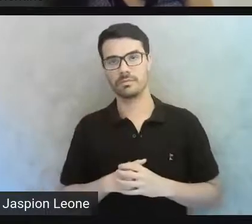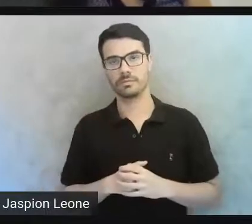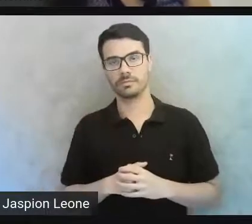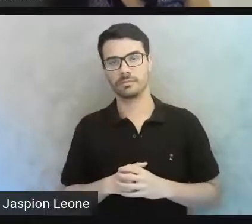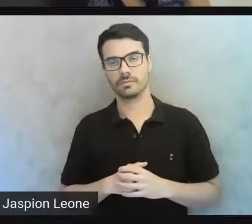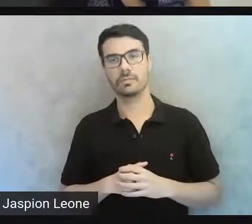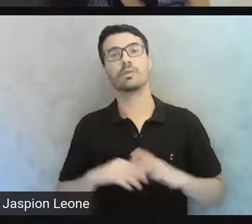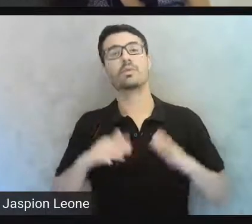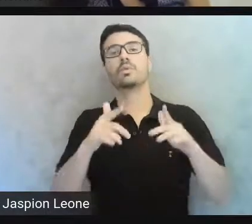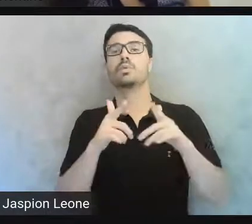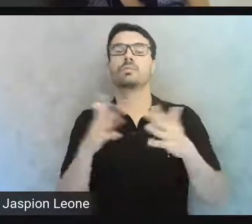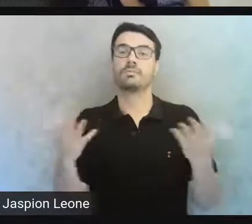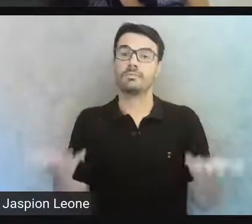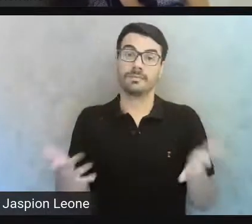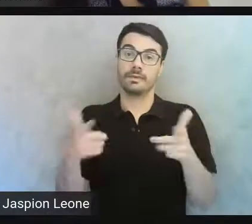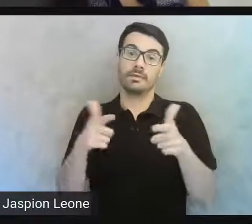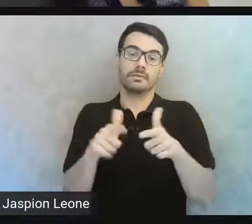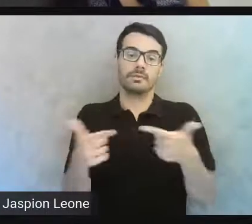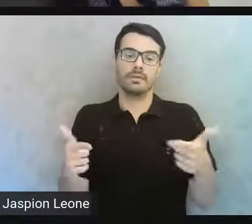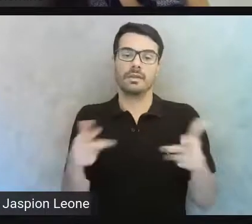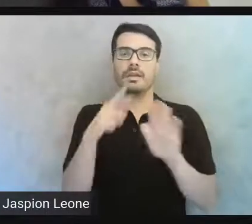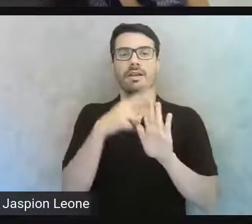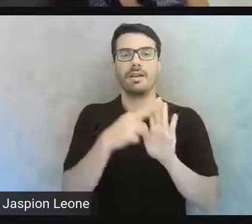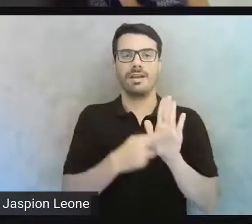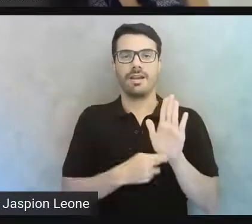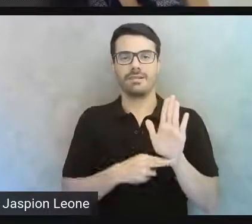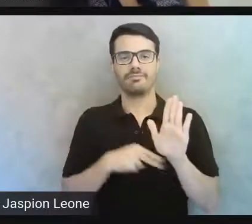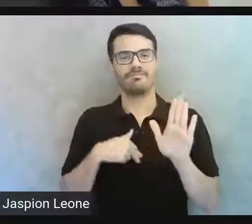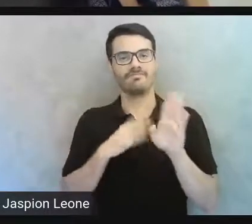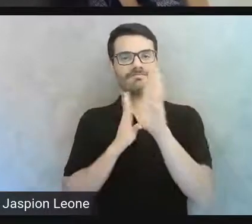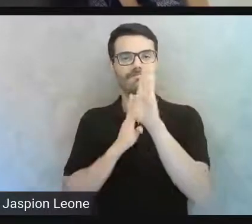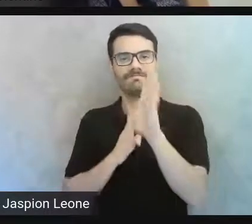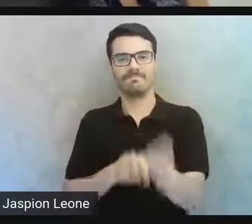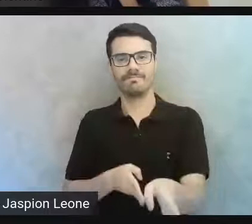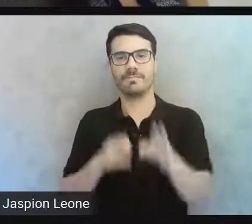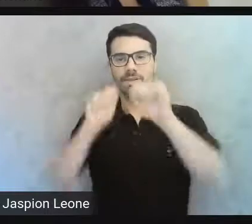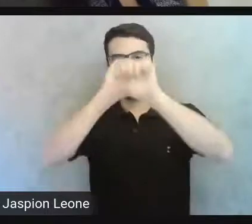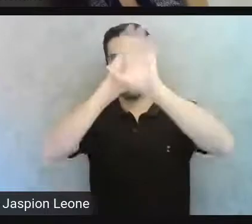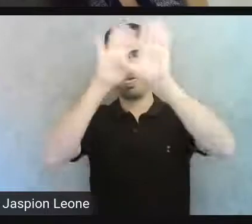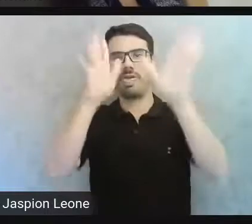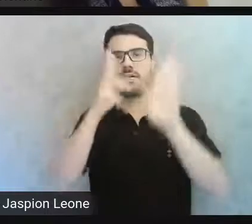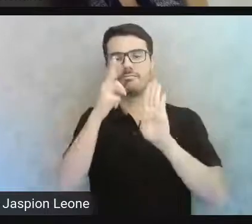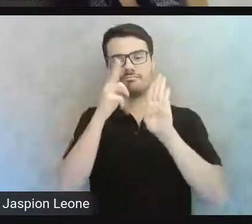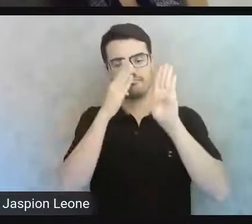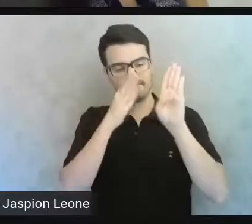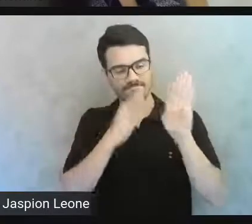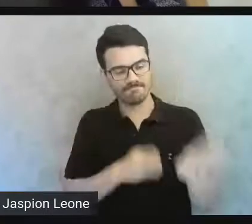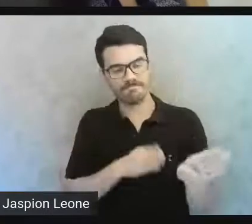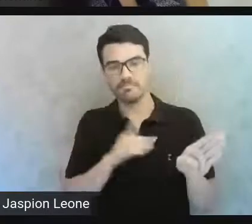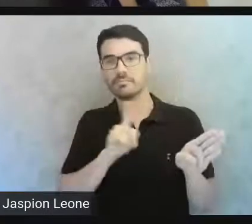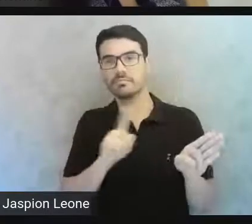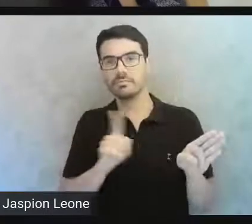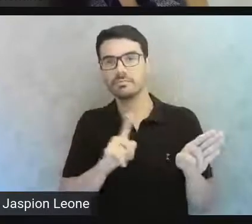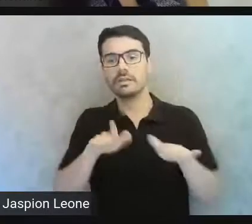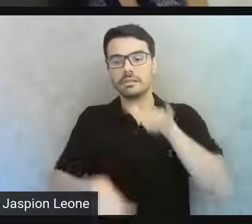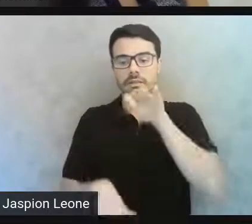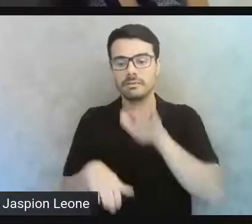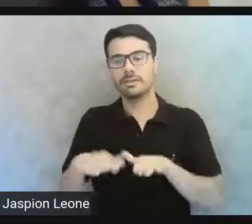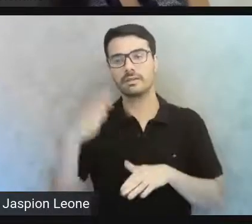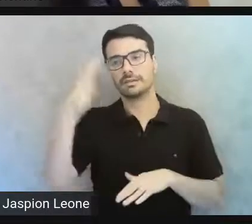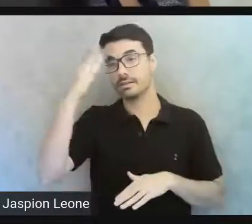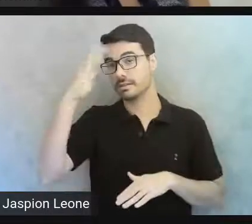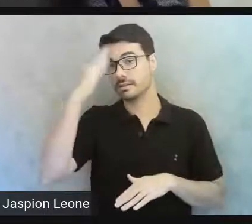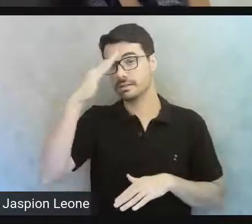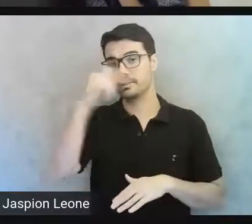assim, não tem uma regra, pelo menos que eu siga assim, muito clara para a mesada. Assim, acho que depende muito do entendimento da